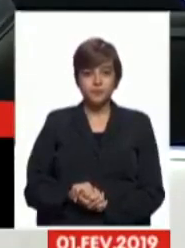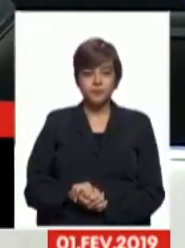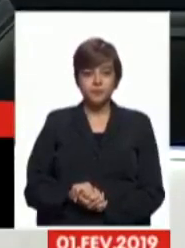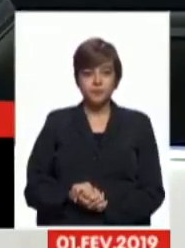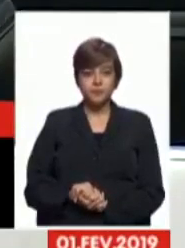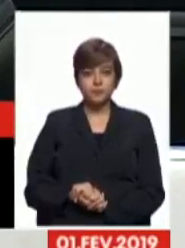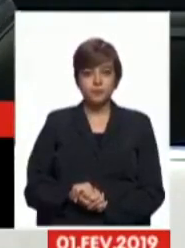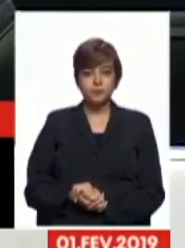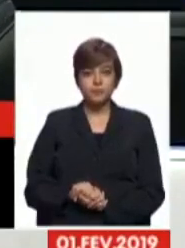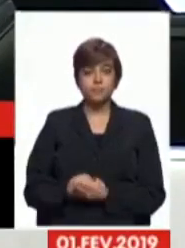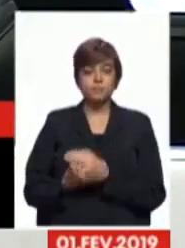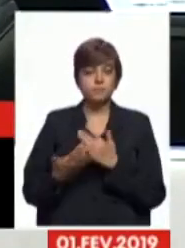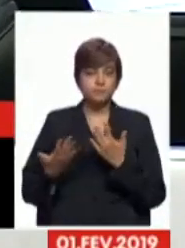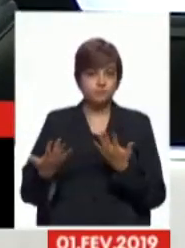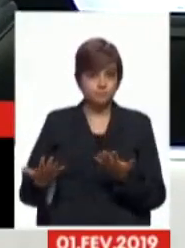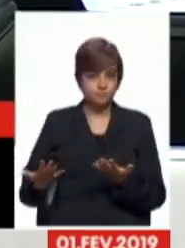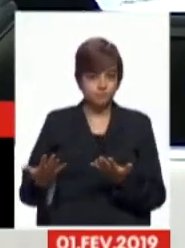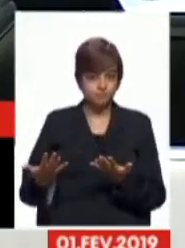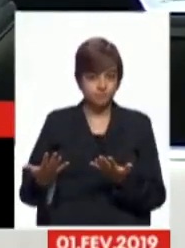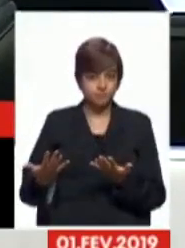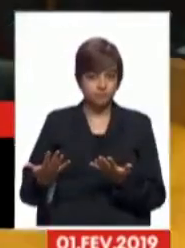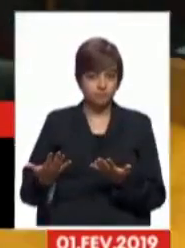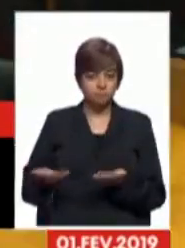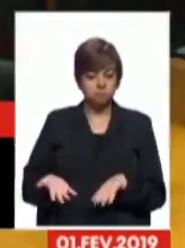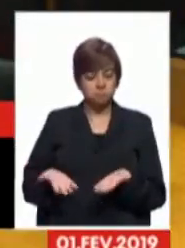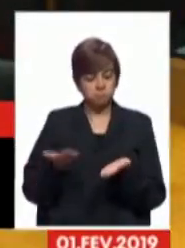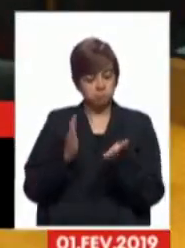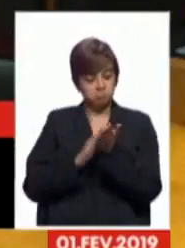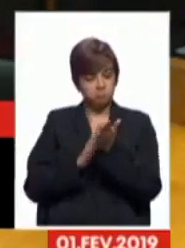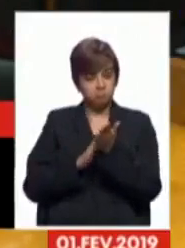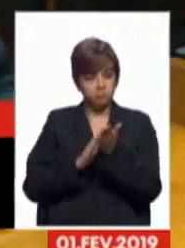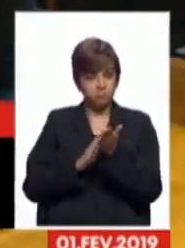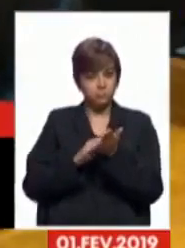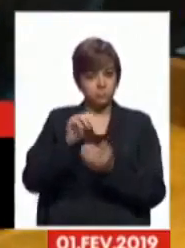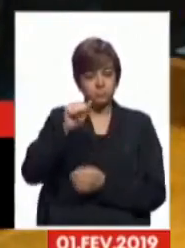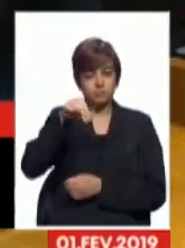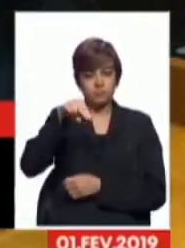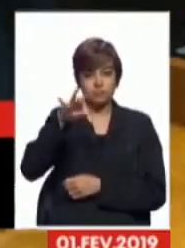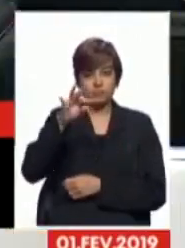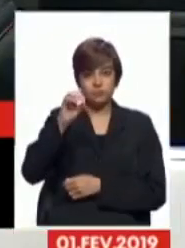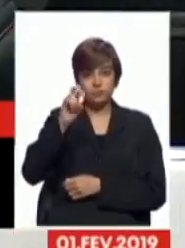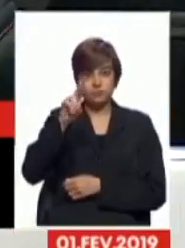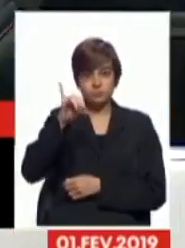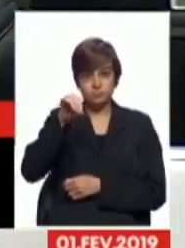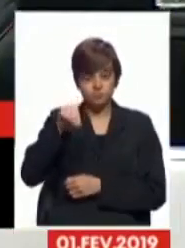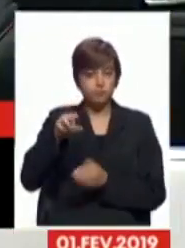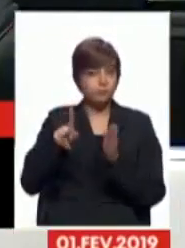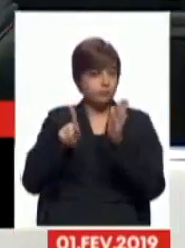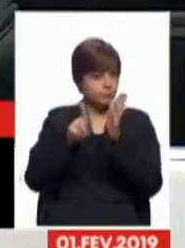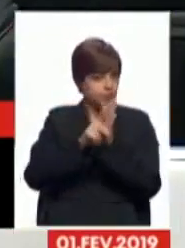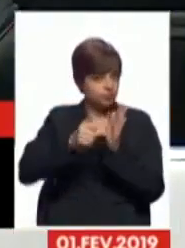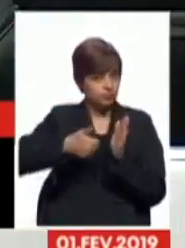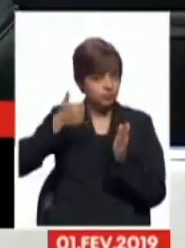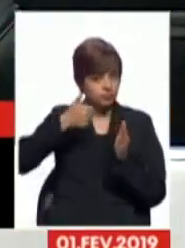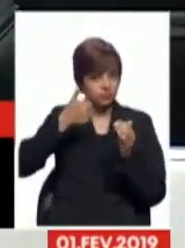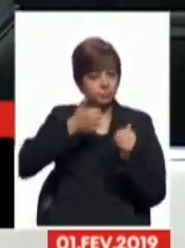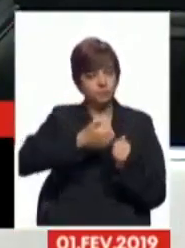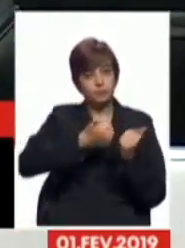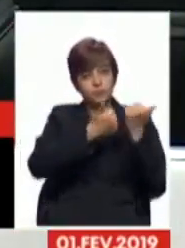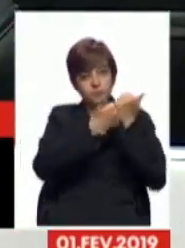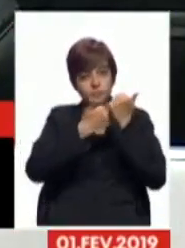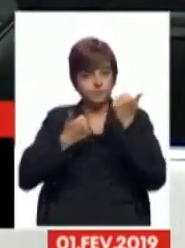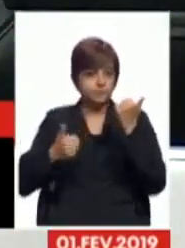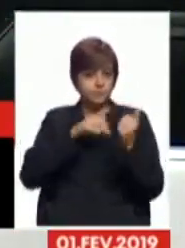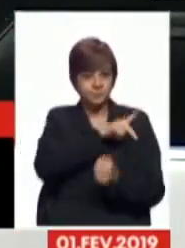Está eleito, com muita honra, né, o deputado Antônio Carlos Arantes para o cargo de primeiro vice-presidente